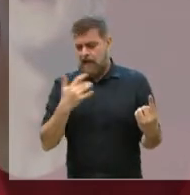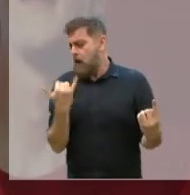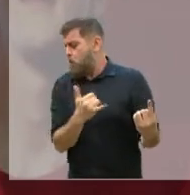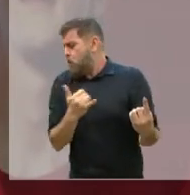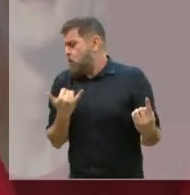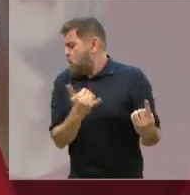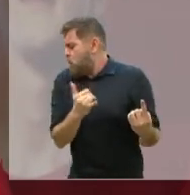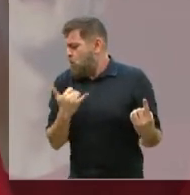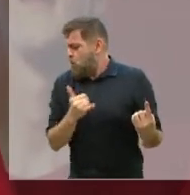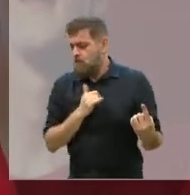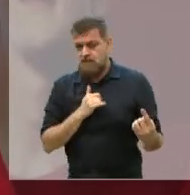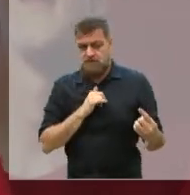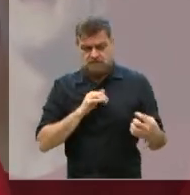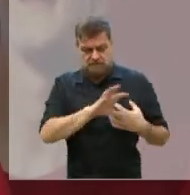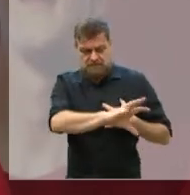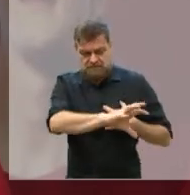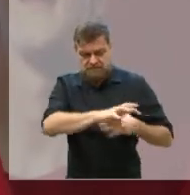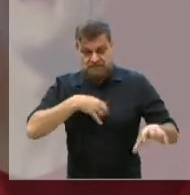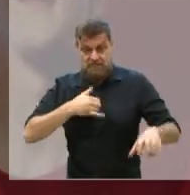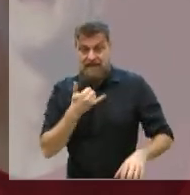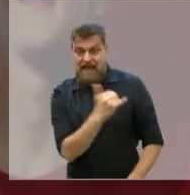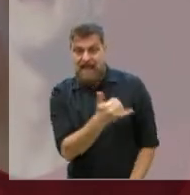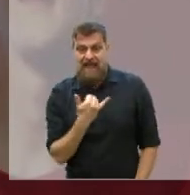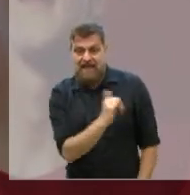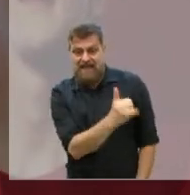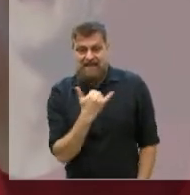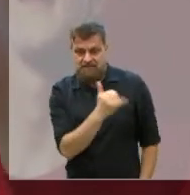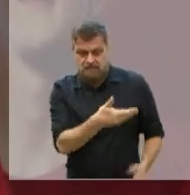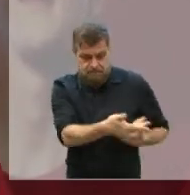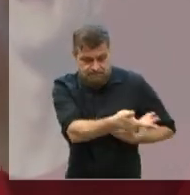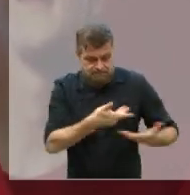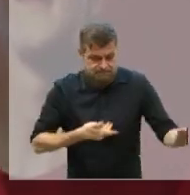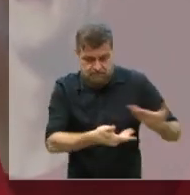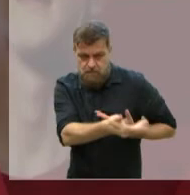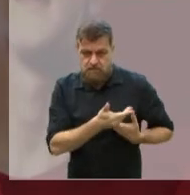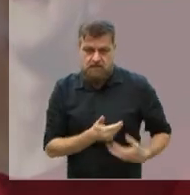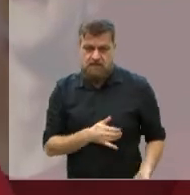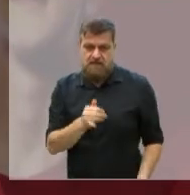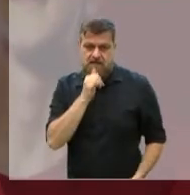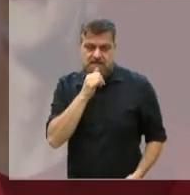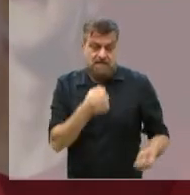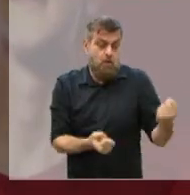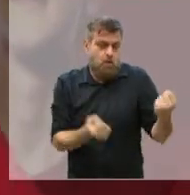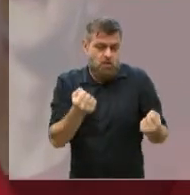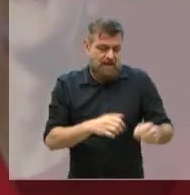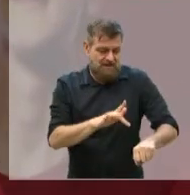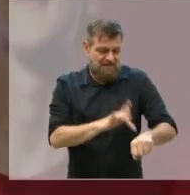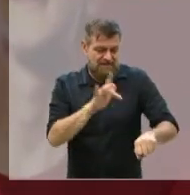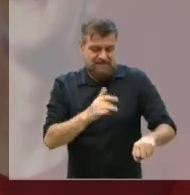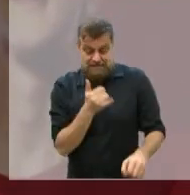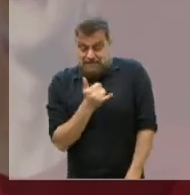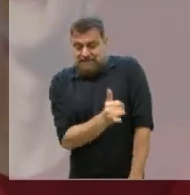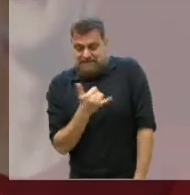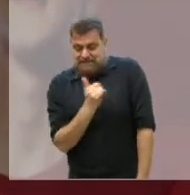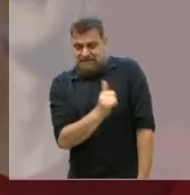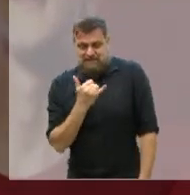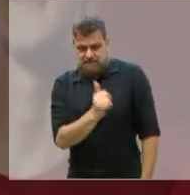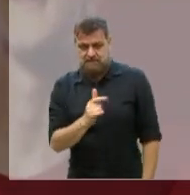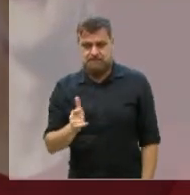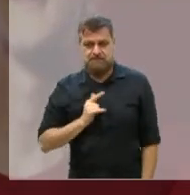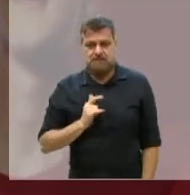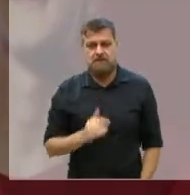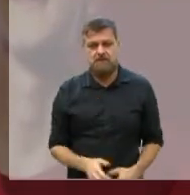choque nada mais é do que a transferência de carga de alguém para alguém ou de alguma coisa, complemento para você. Você assusta, né? Mas essa